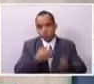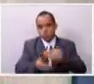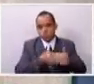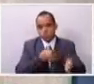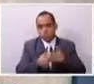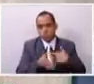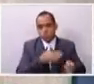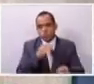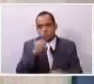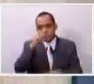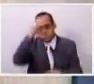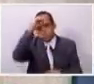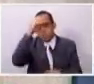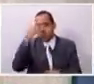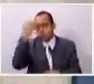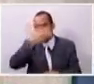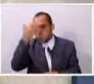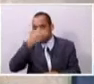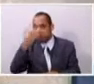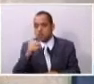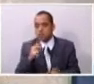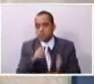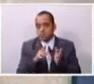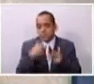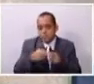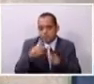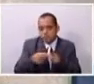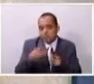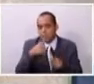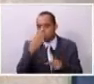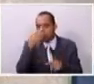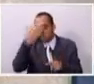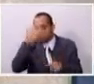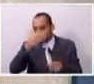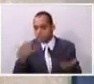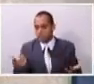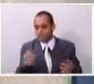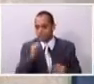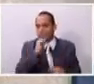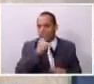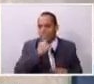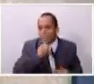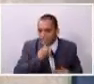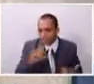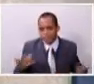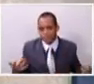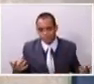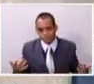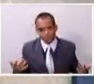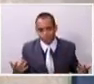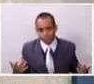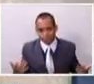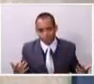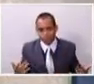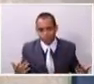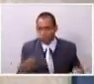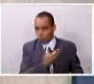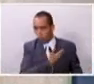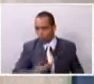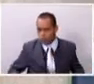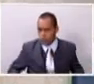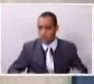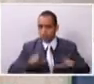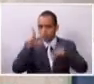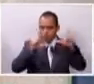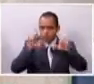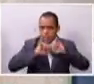que não sabem o que está acontecendo, fazem como se nada estivesse acontecendo. Isso, infelizmente, não é levado em conta pelos órgãos de imprensa,